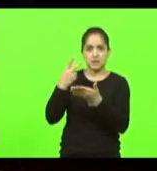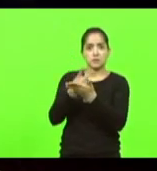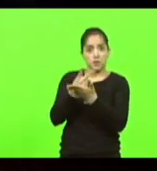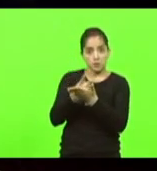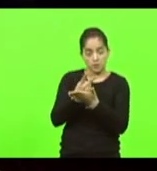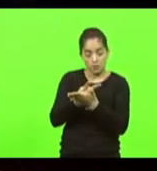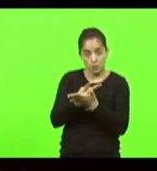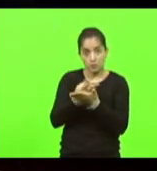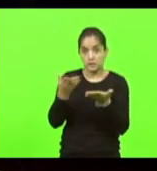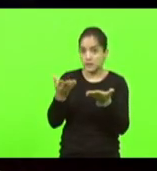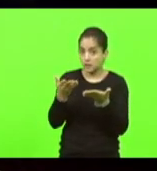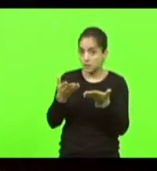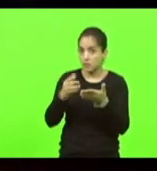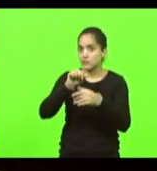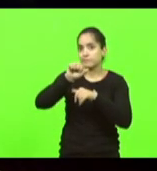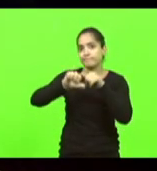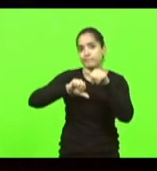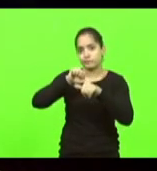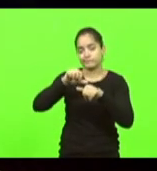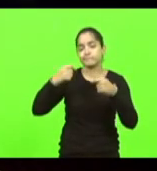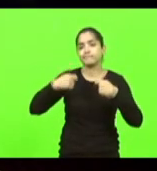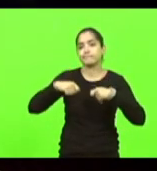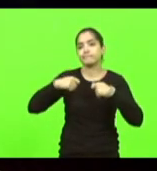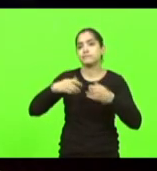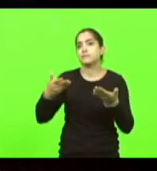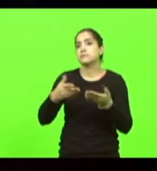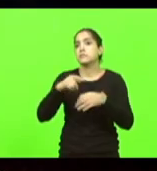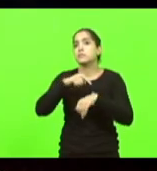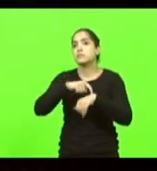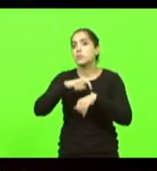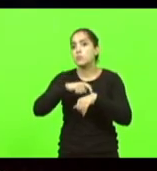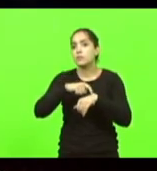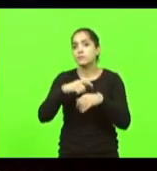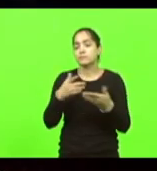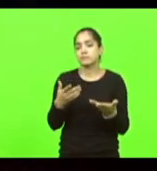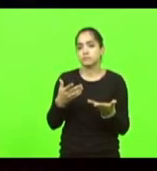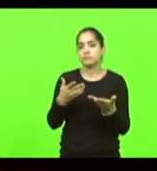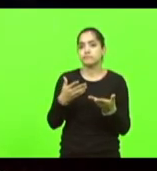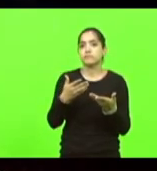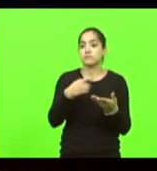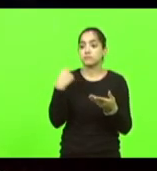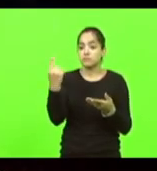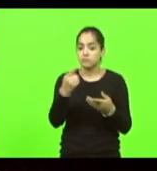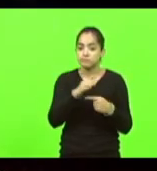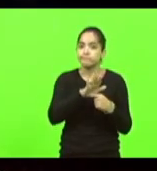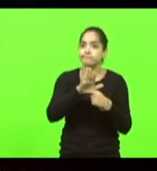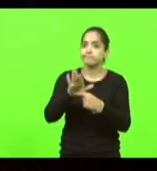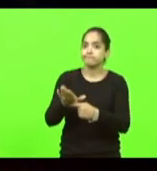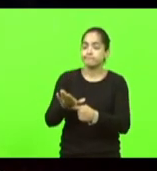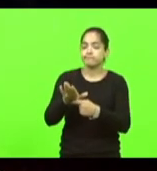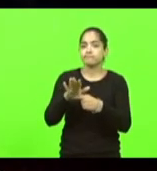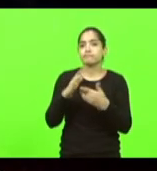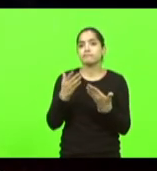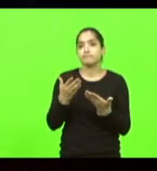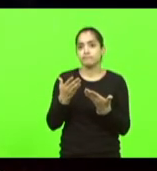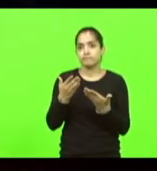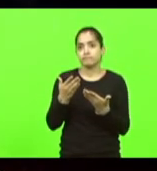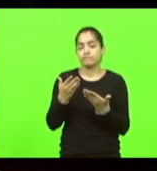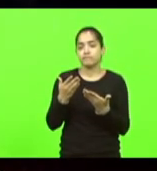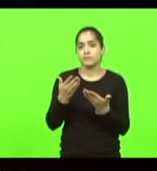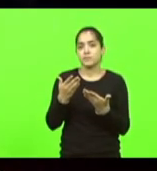precisam ser ajustados e esse é o momento nós temos que dar a nossa contribuição e encontrar a saída